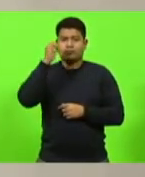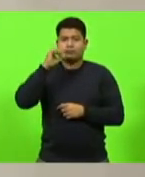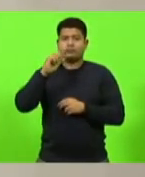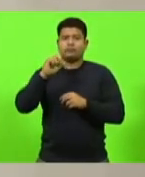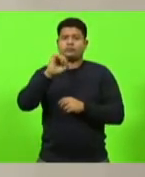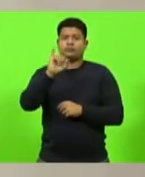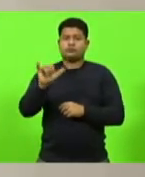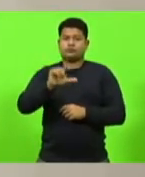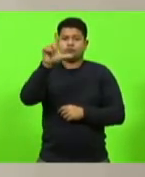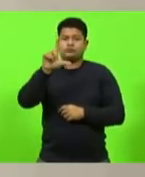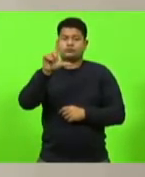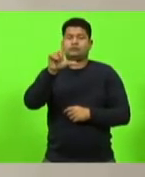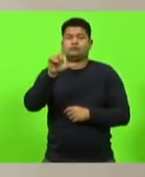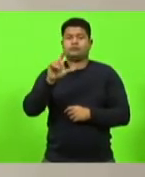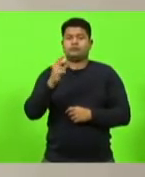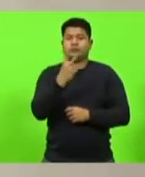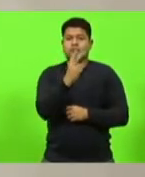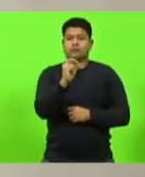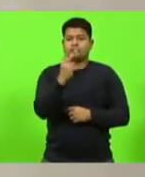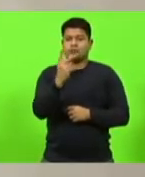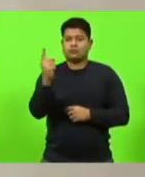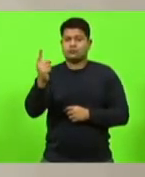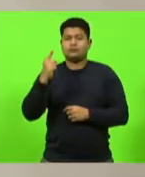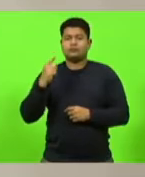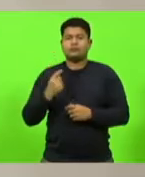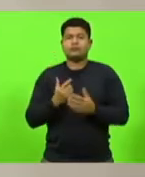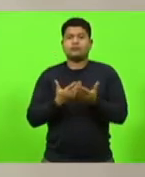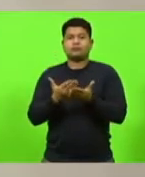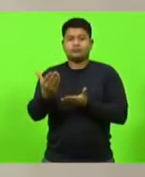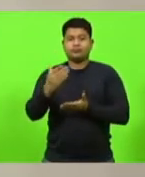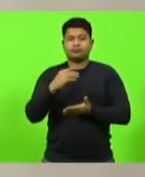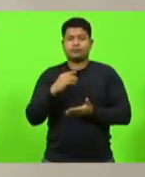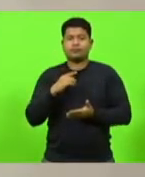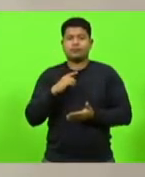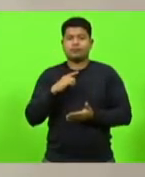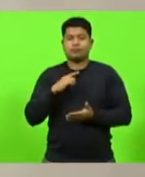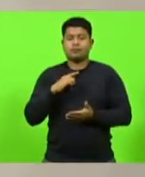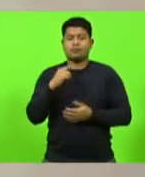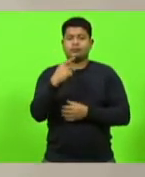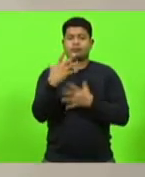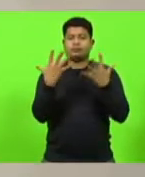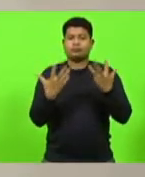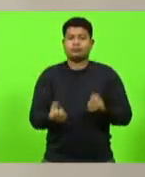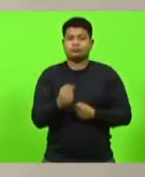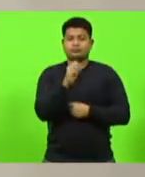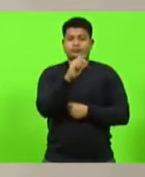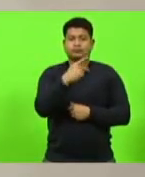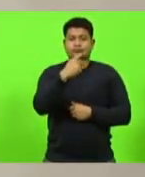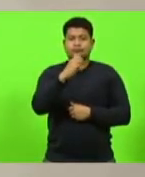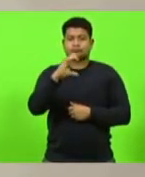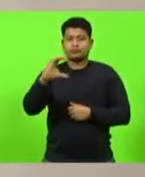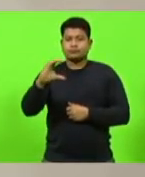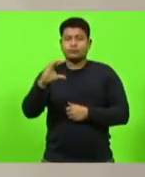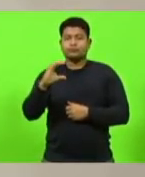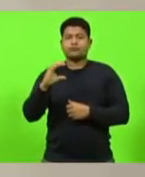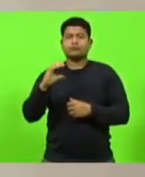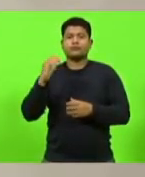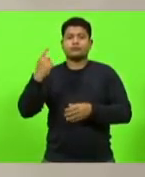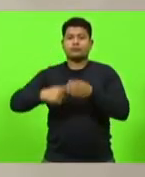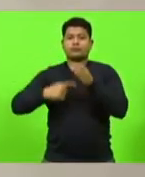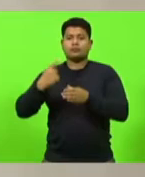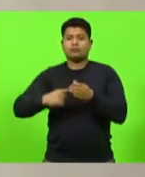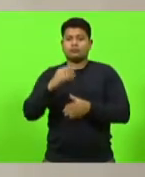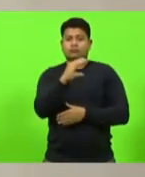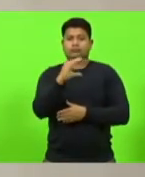6/7/2021, será apreciado a admissibilidade da PEC, Comissão de Constituição e Justiça. No dia